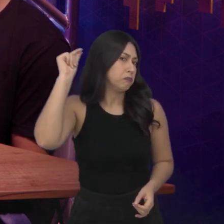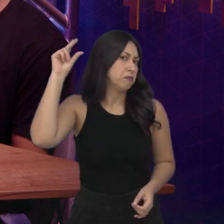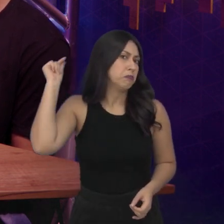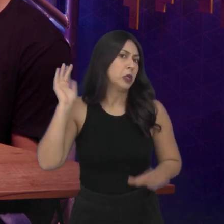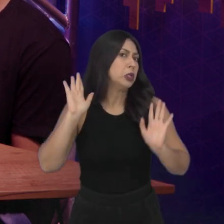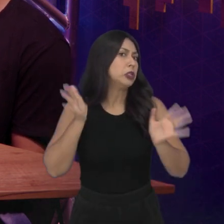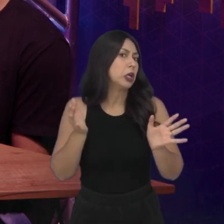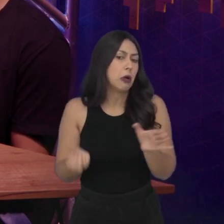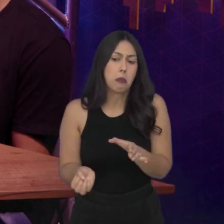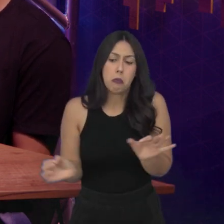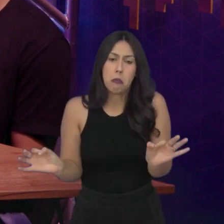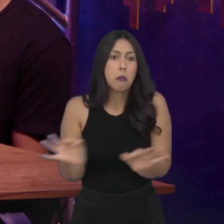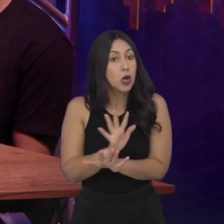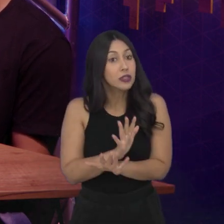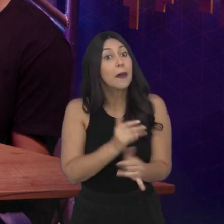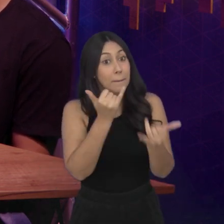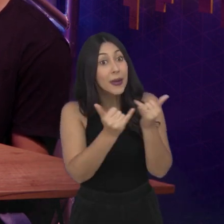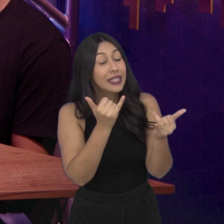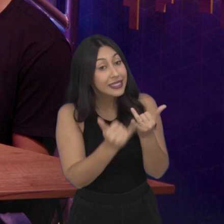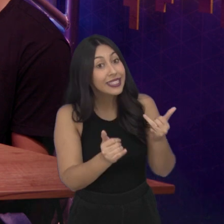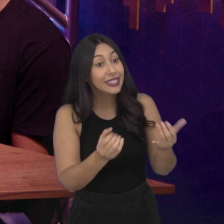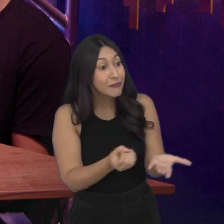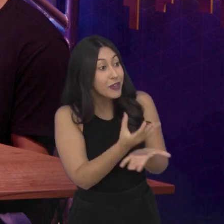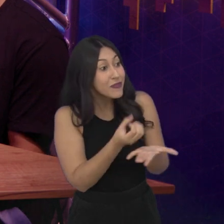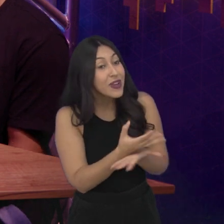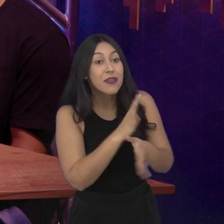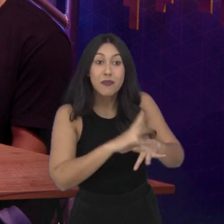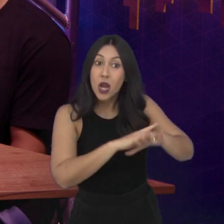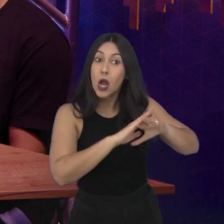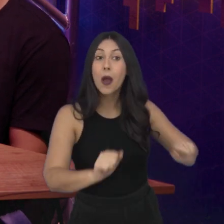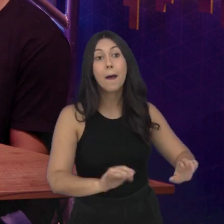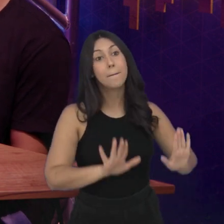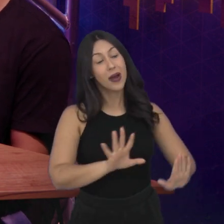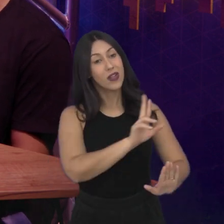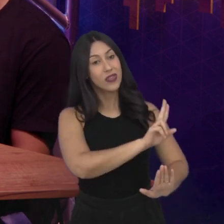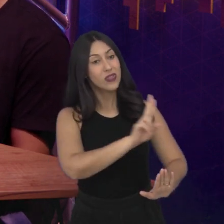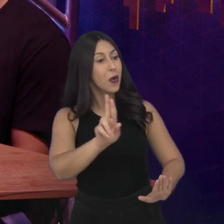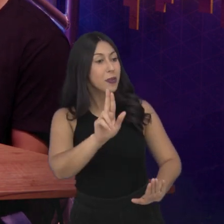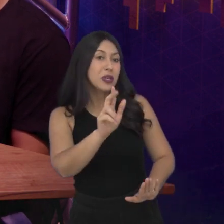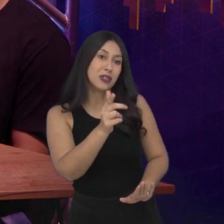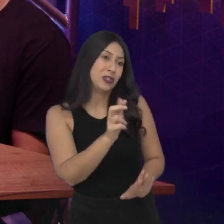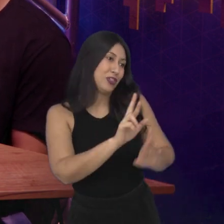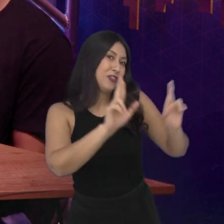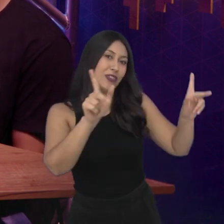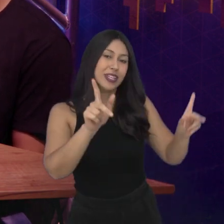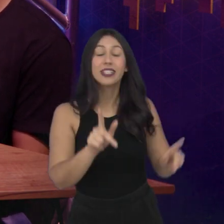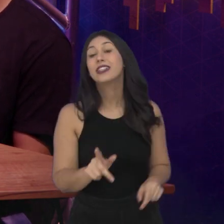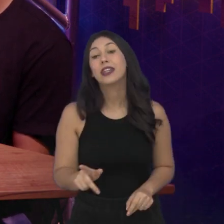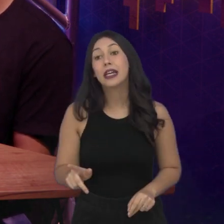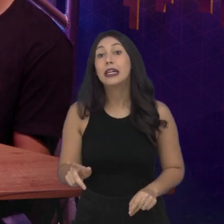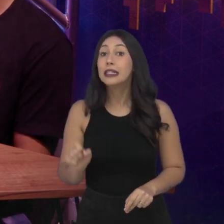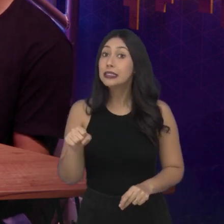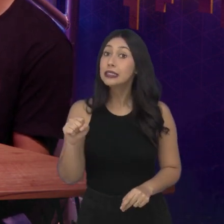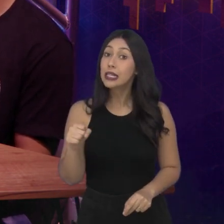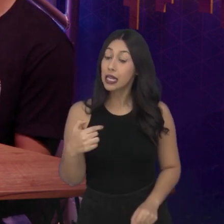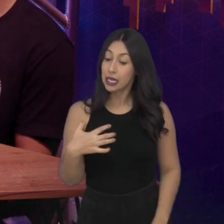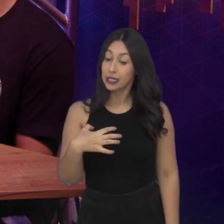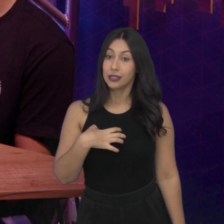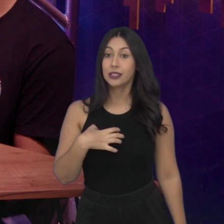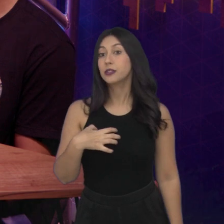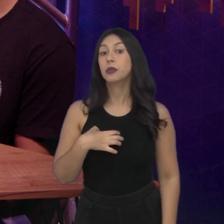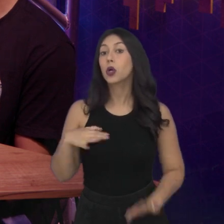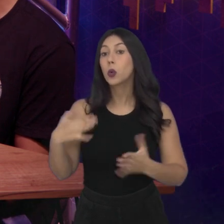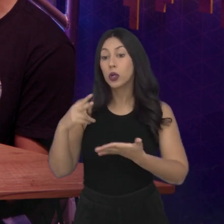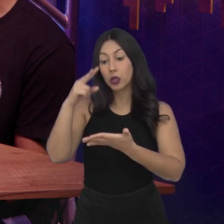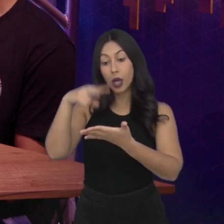feitas há muito tempo, e já eram uma ficção de cura, mesmo sem ter essa nomenclatura. Sem ter essa nomenclatura. Eu tive muito esse sentimento quando eu li